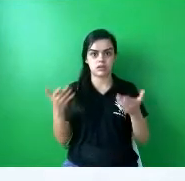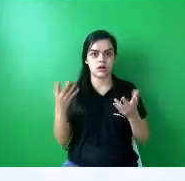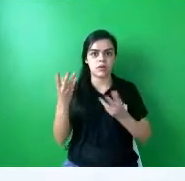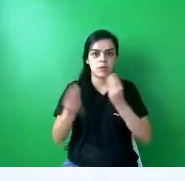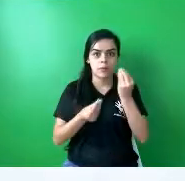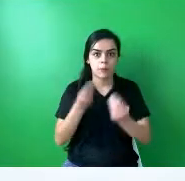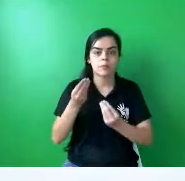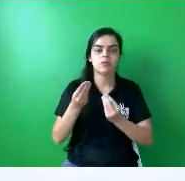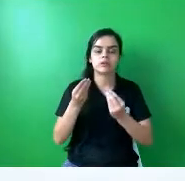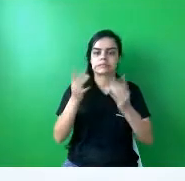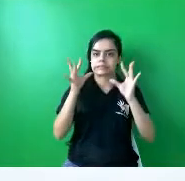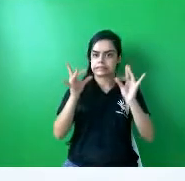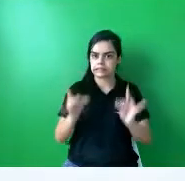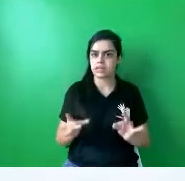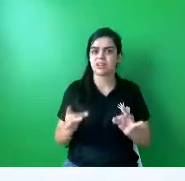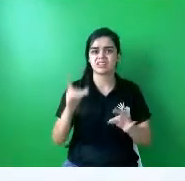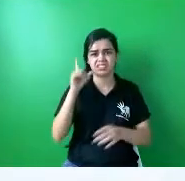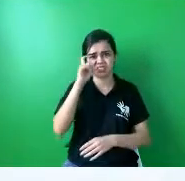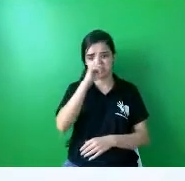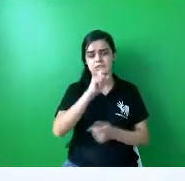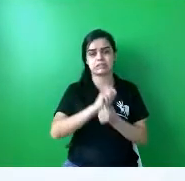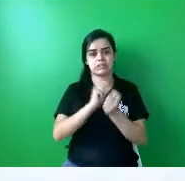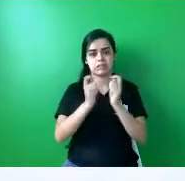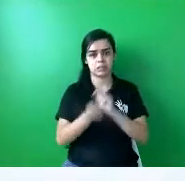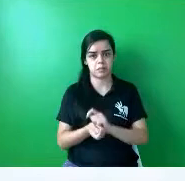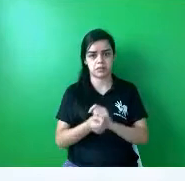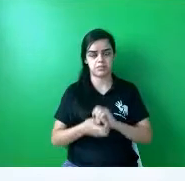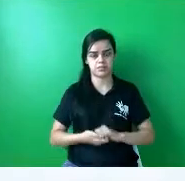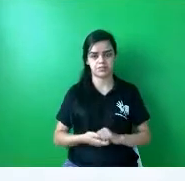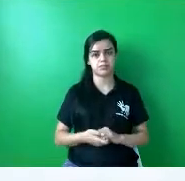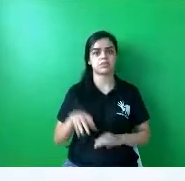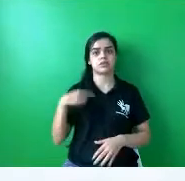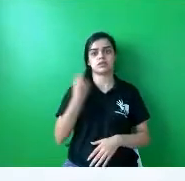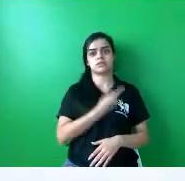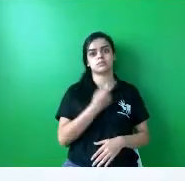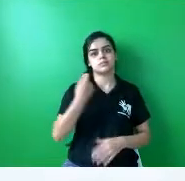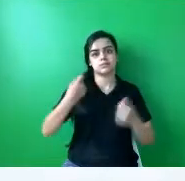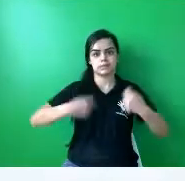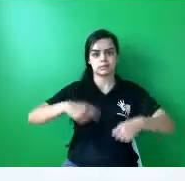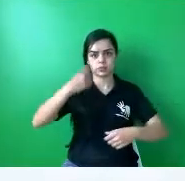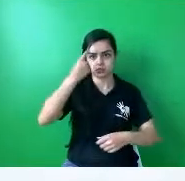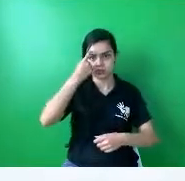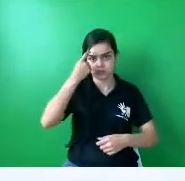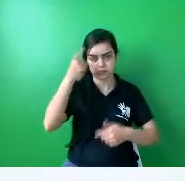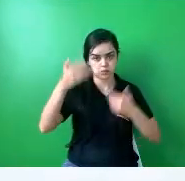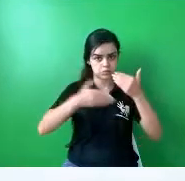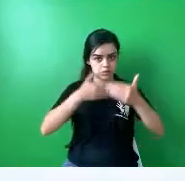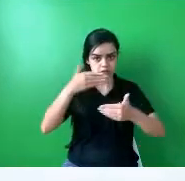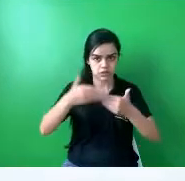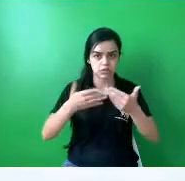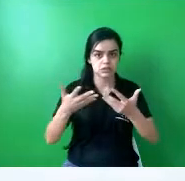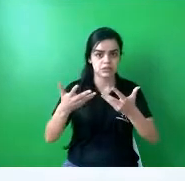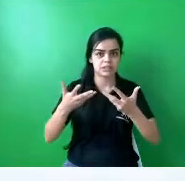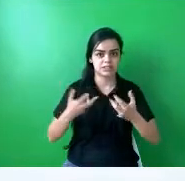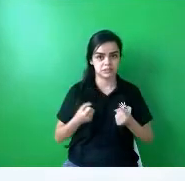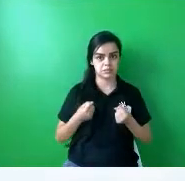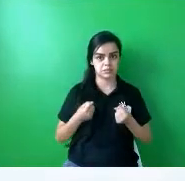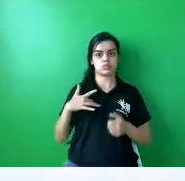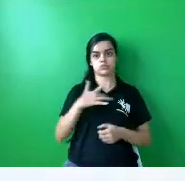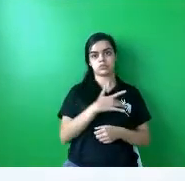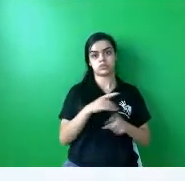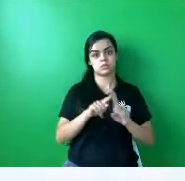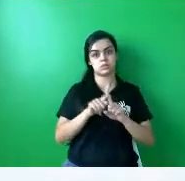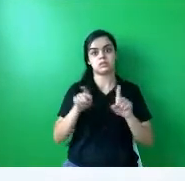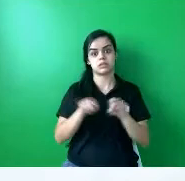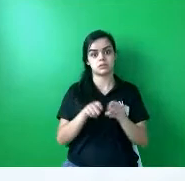quão trabalhoso e o quanto a gente tem que se adaptar para essa situação. Então, a gente tem que pensar em todo o processo de receber o pessoal com saúde, mas a